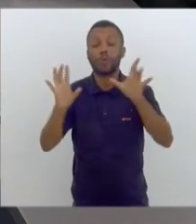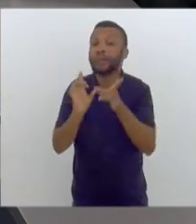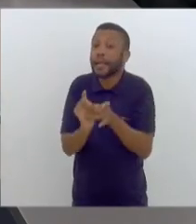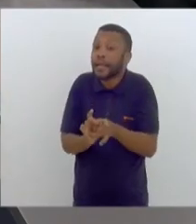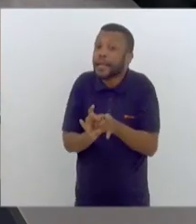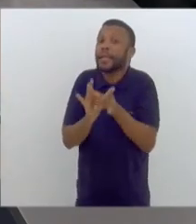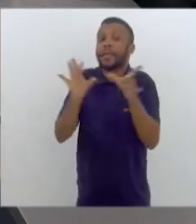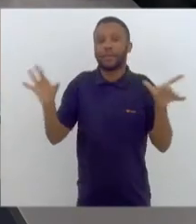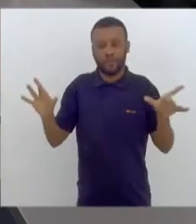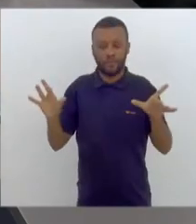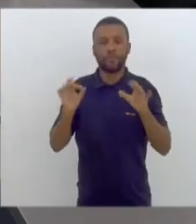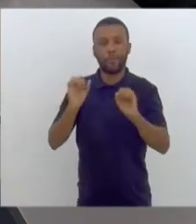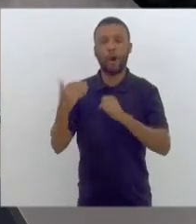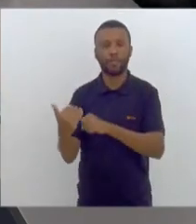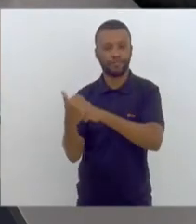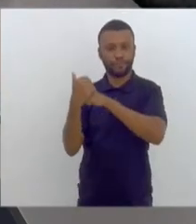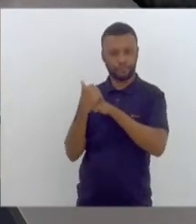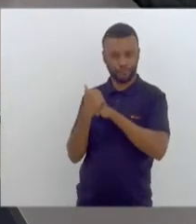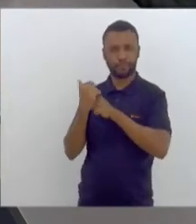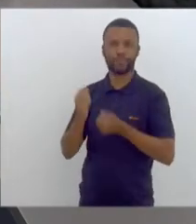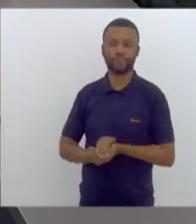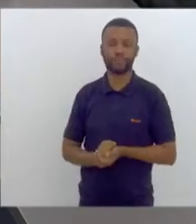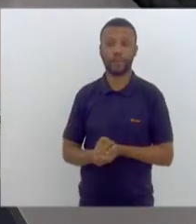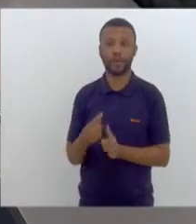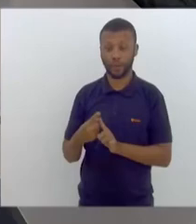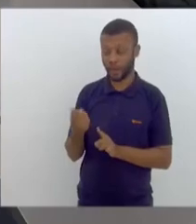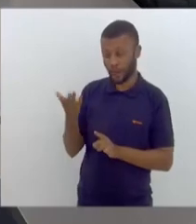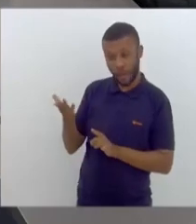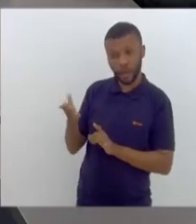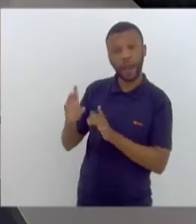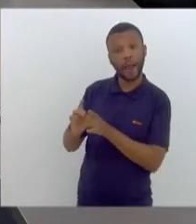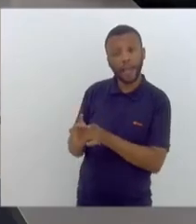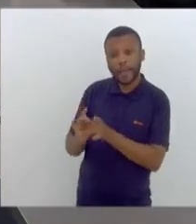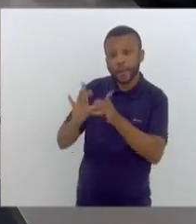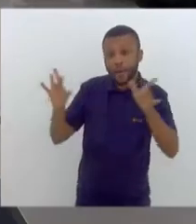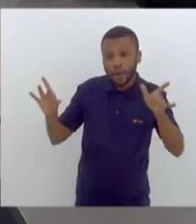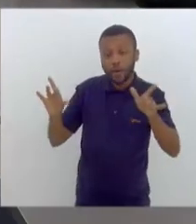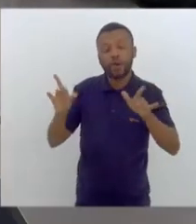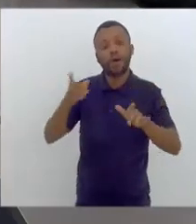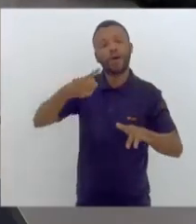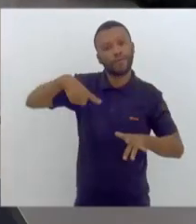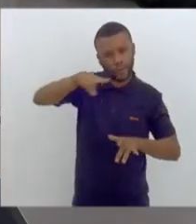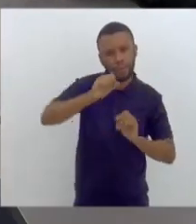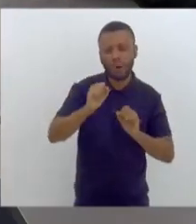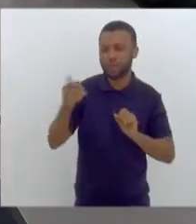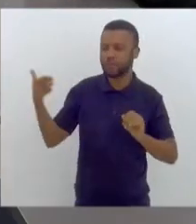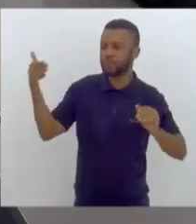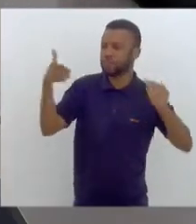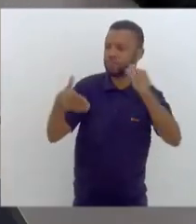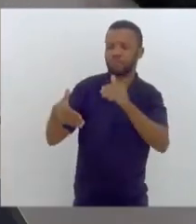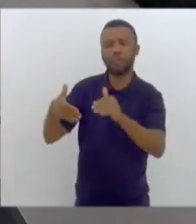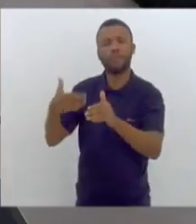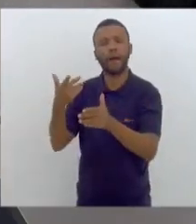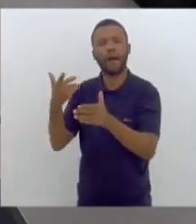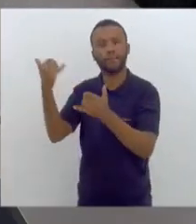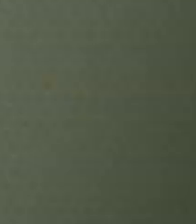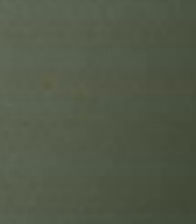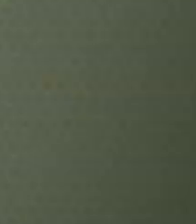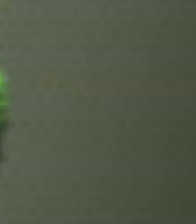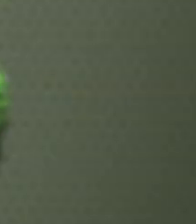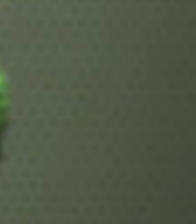disposição porque ela liberou aqui para mesa Então tá liberado para todos muito obrigado